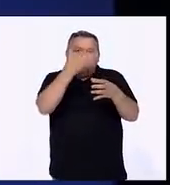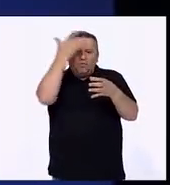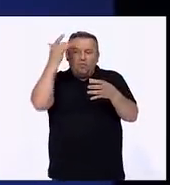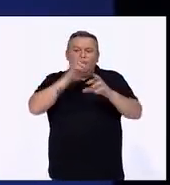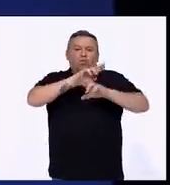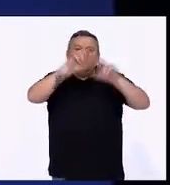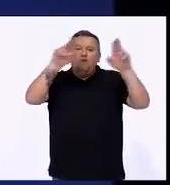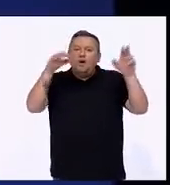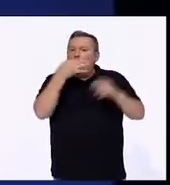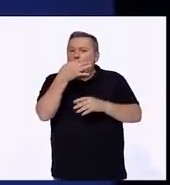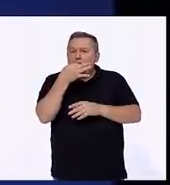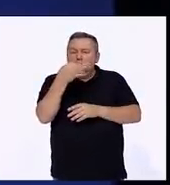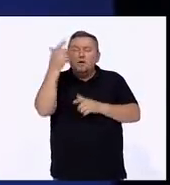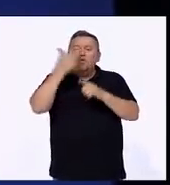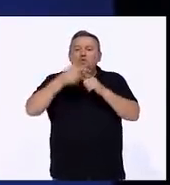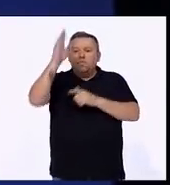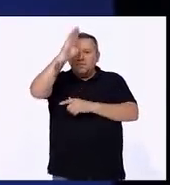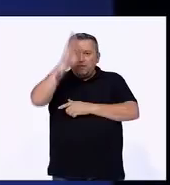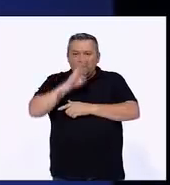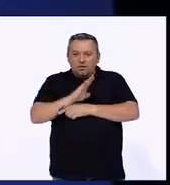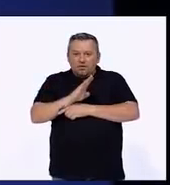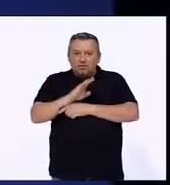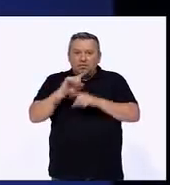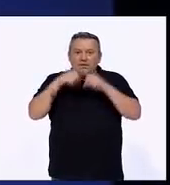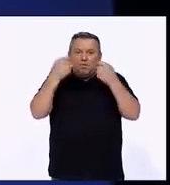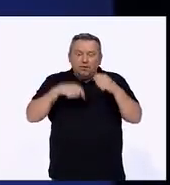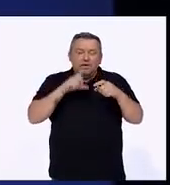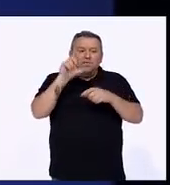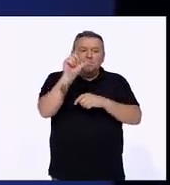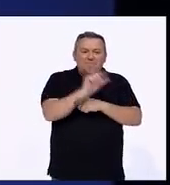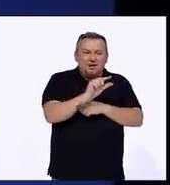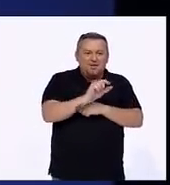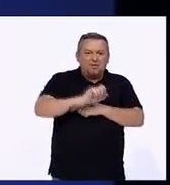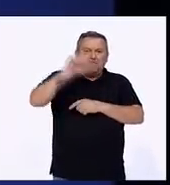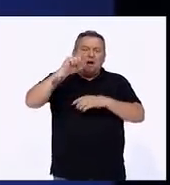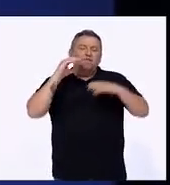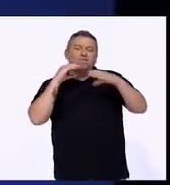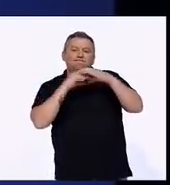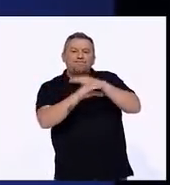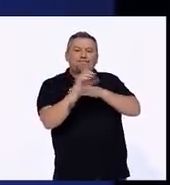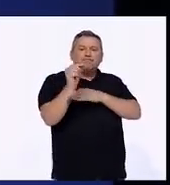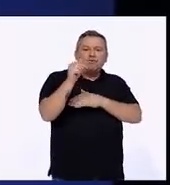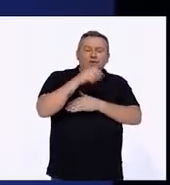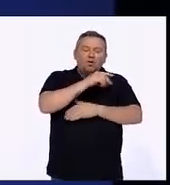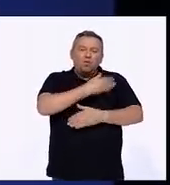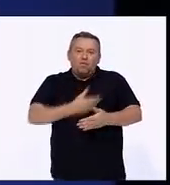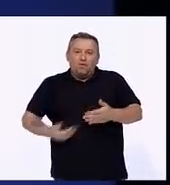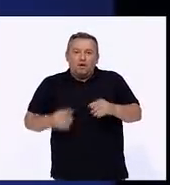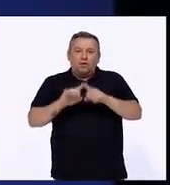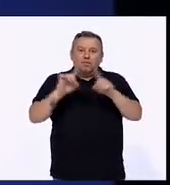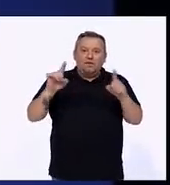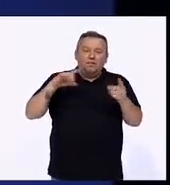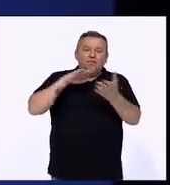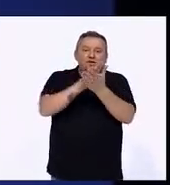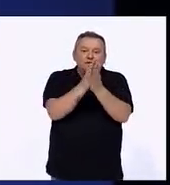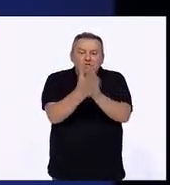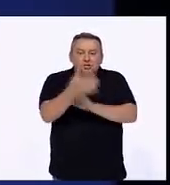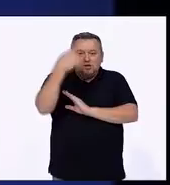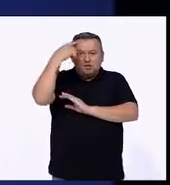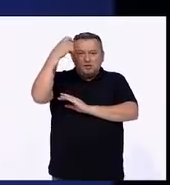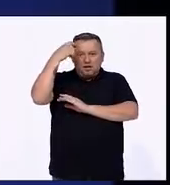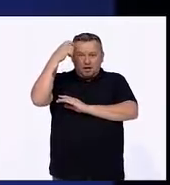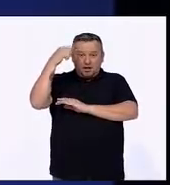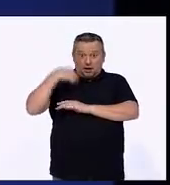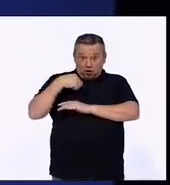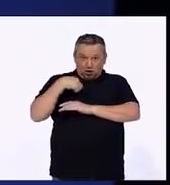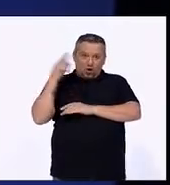opiniões sobre o país, né, que defende que tenha mais investimento público, menos investimento público, mas que abomina a ideia de que nós possamos ser